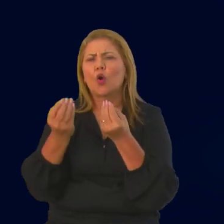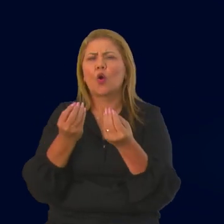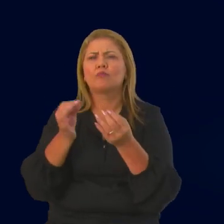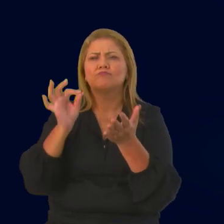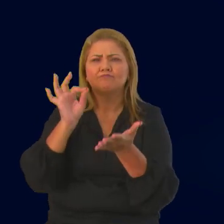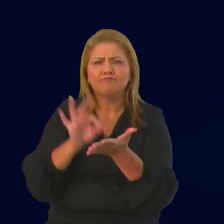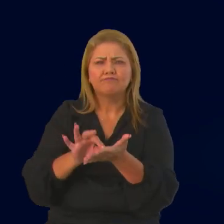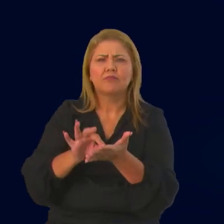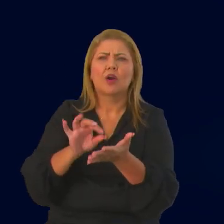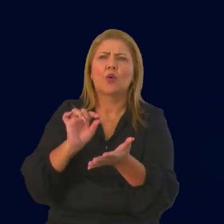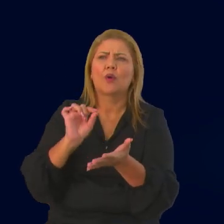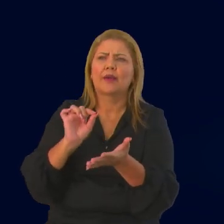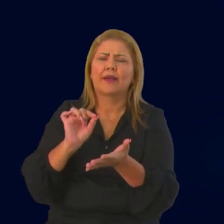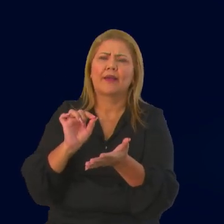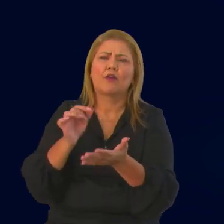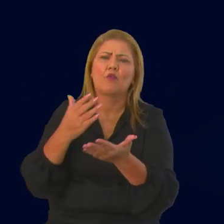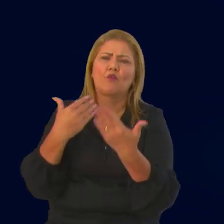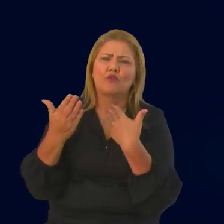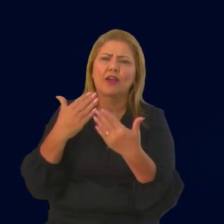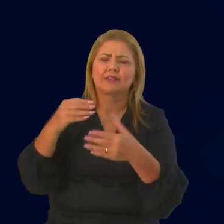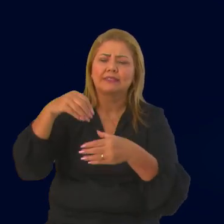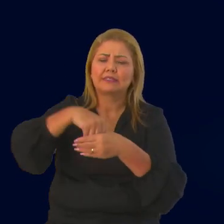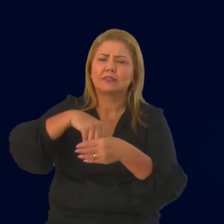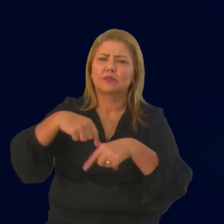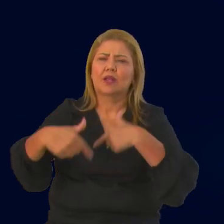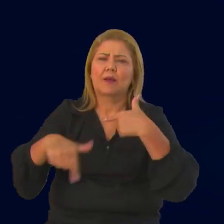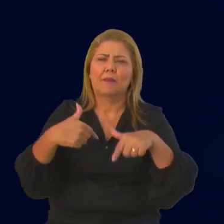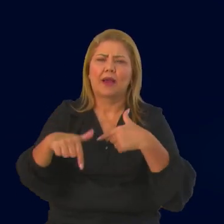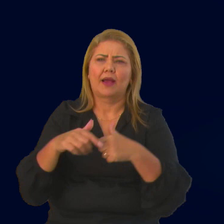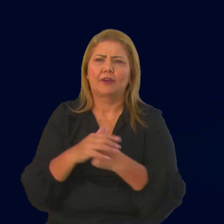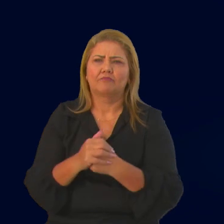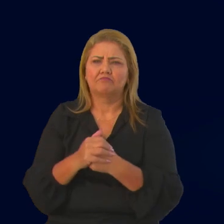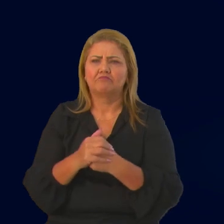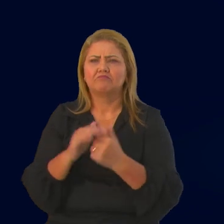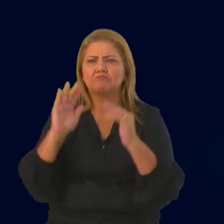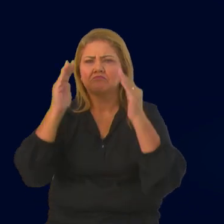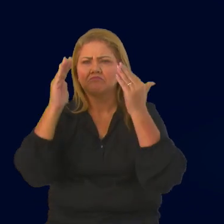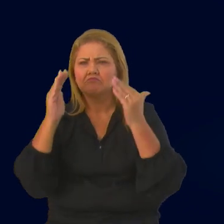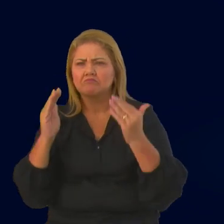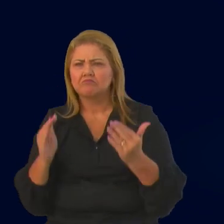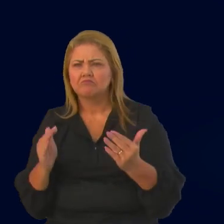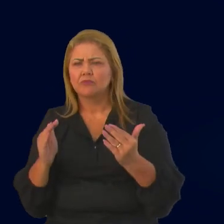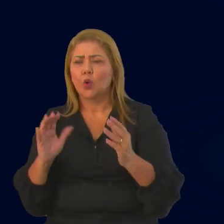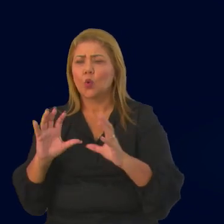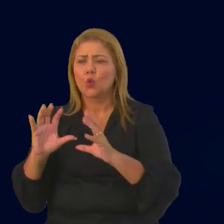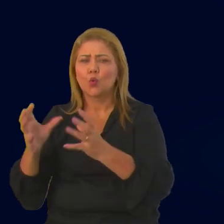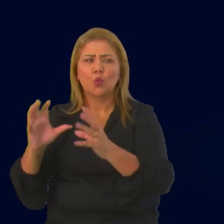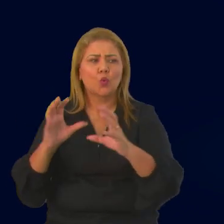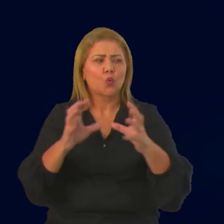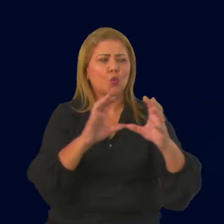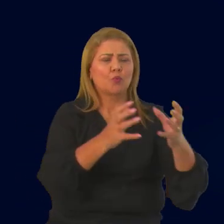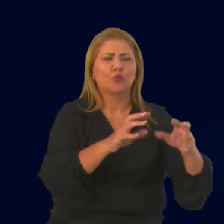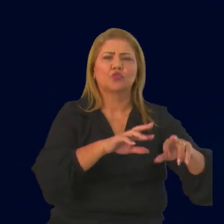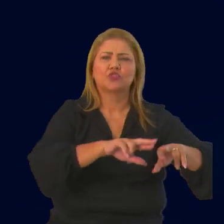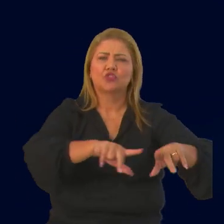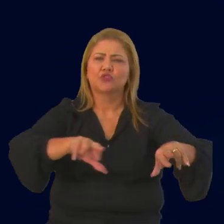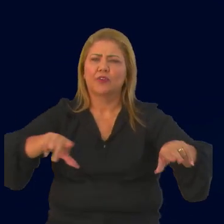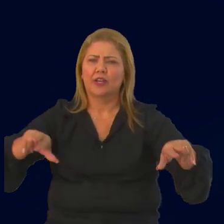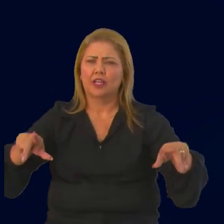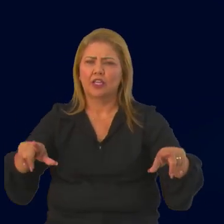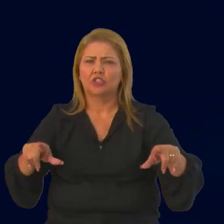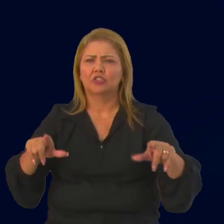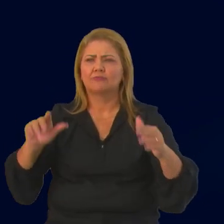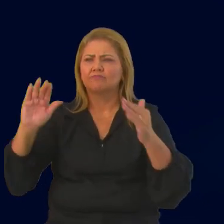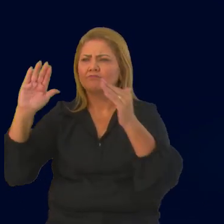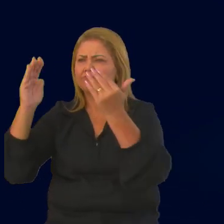conversas no trabalho. E eles analisaram grupos diferentes. Fizeram uma